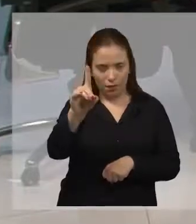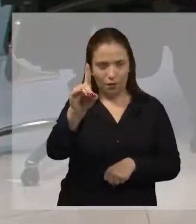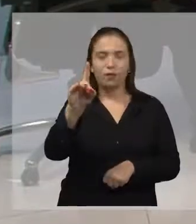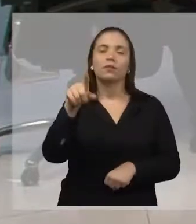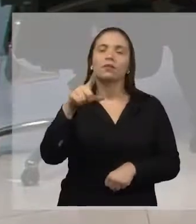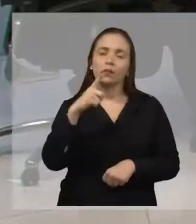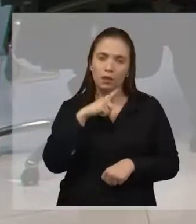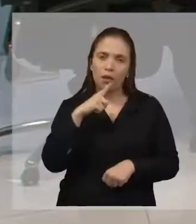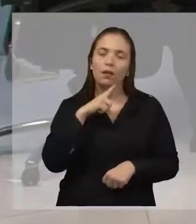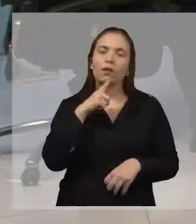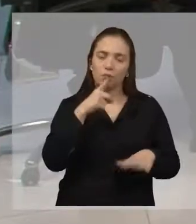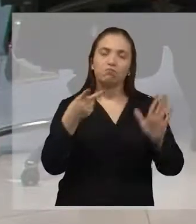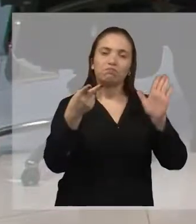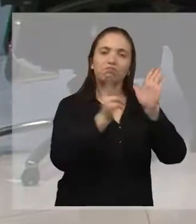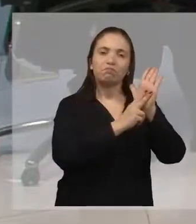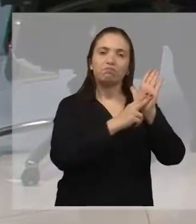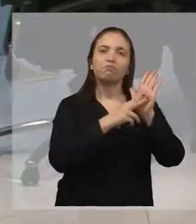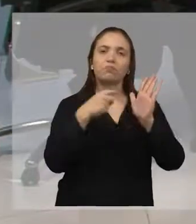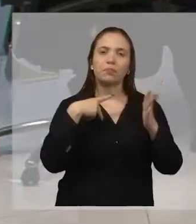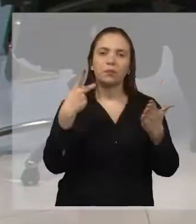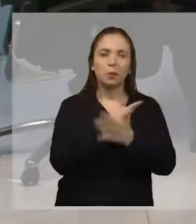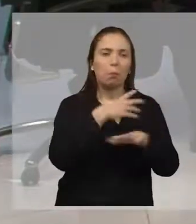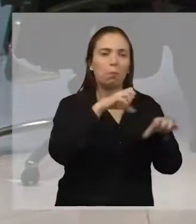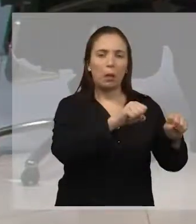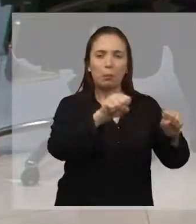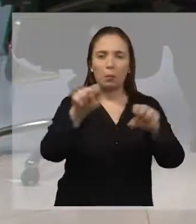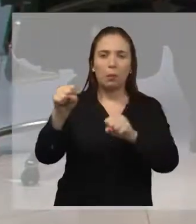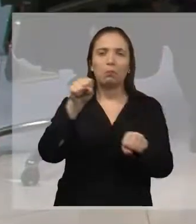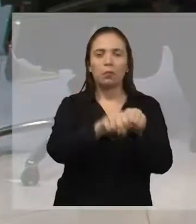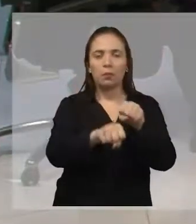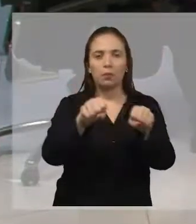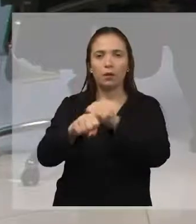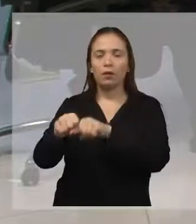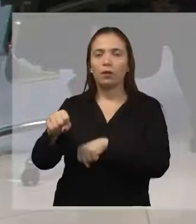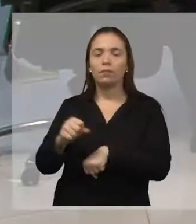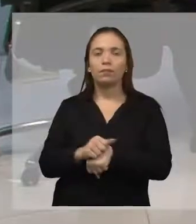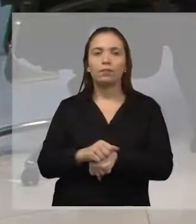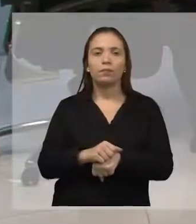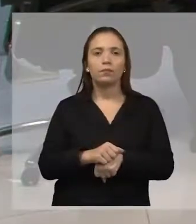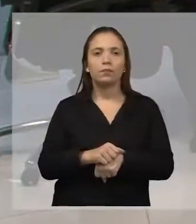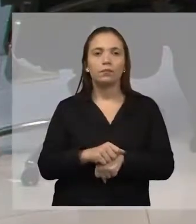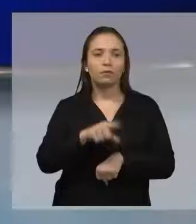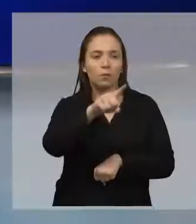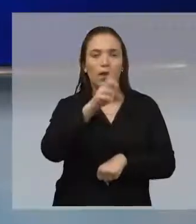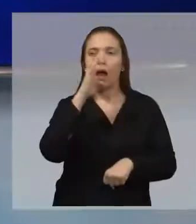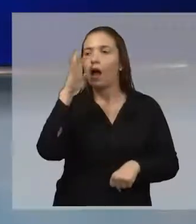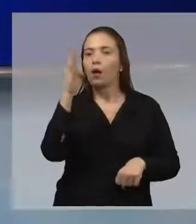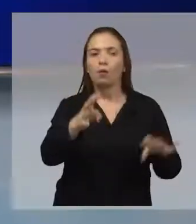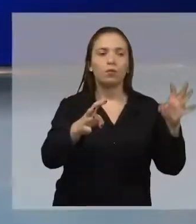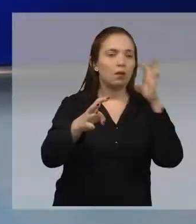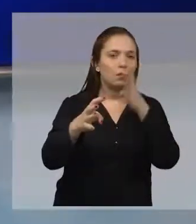acho que, talvez nessa mesa aqui, mais de um tenha sido, se não vítima